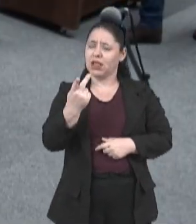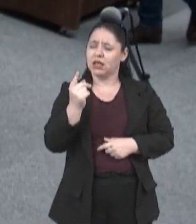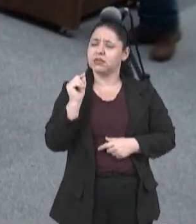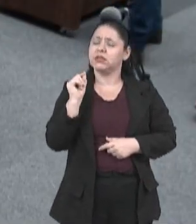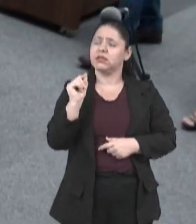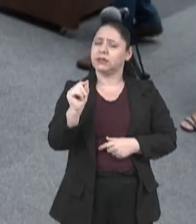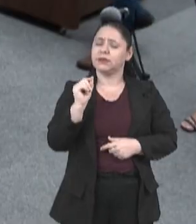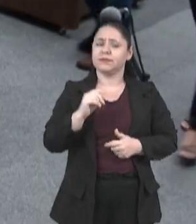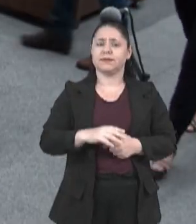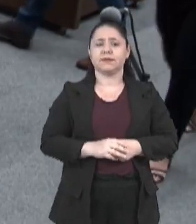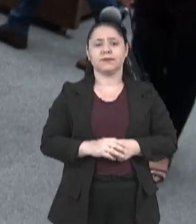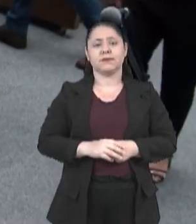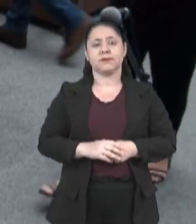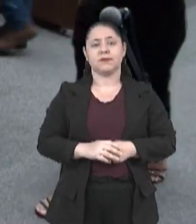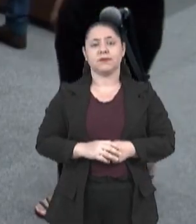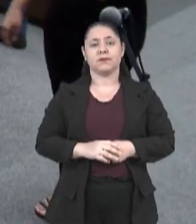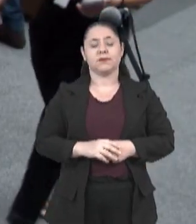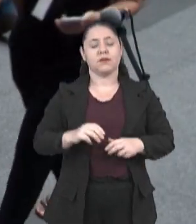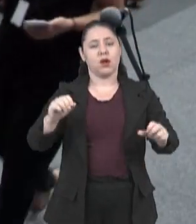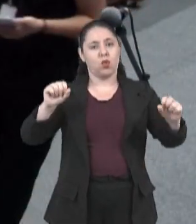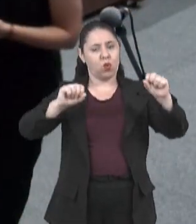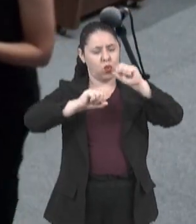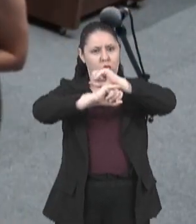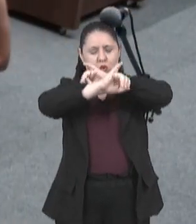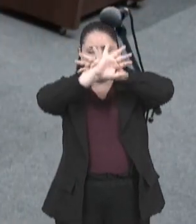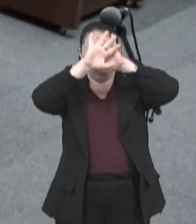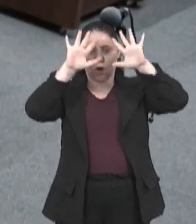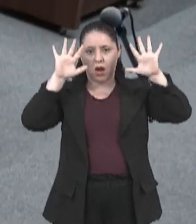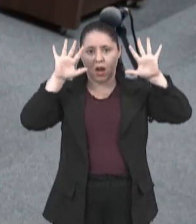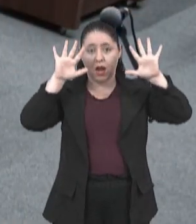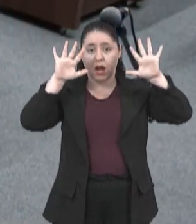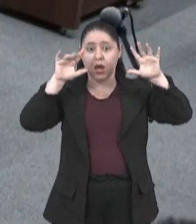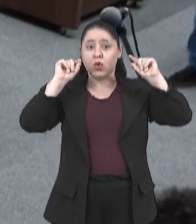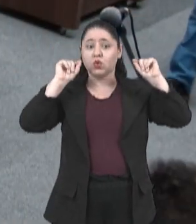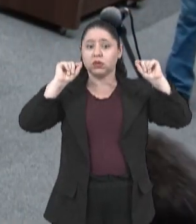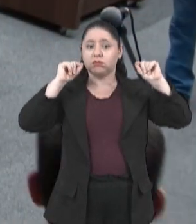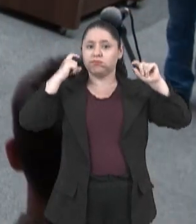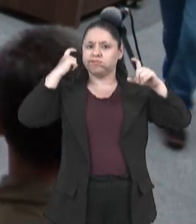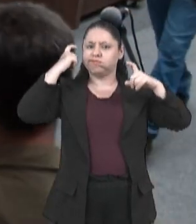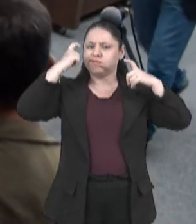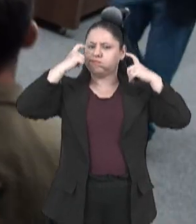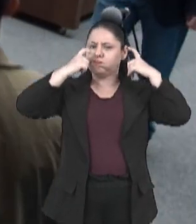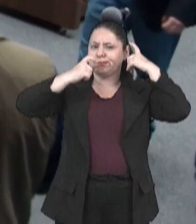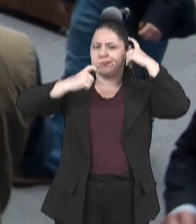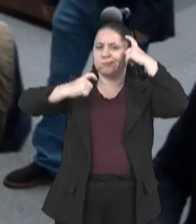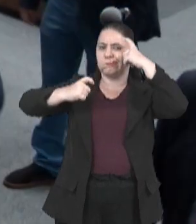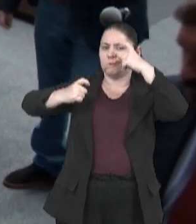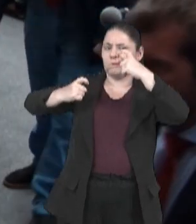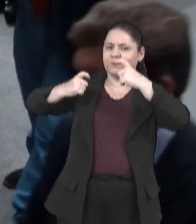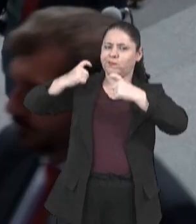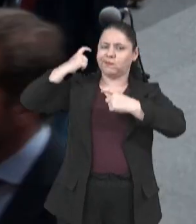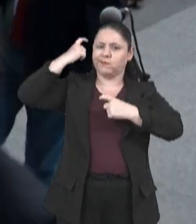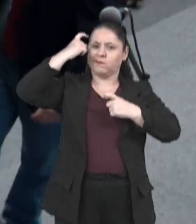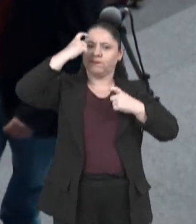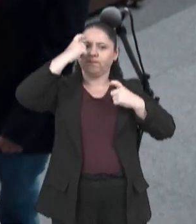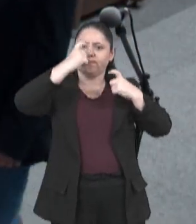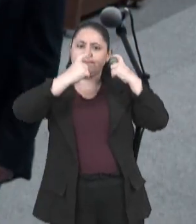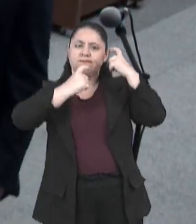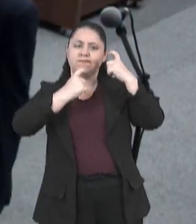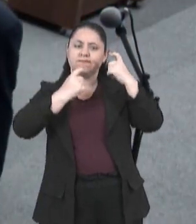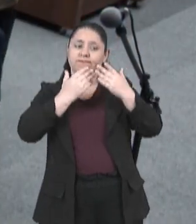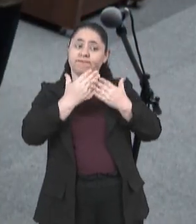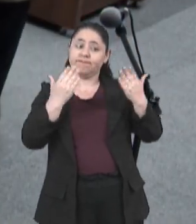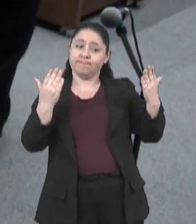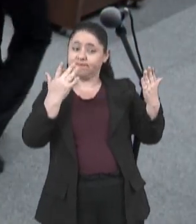manifestar de forma muito clara a extrema preocupação que com certeza toma conta de